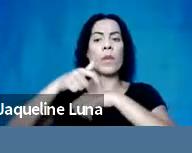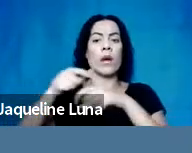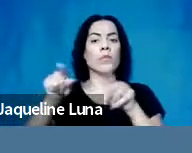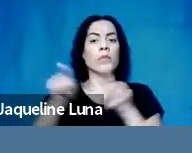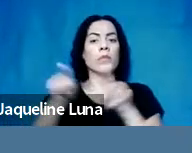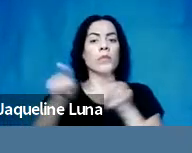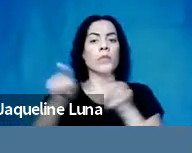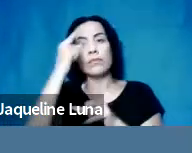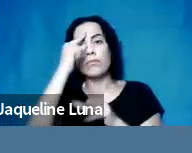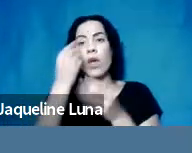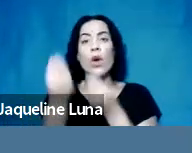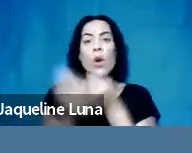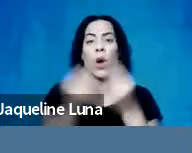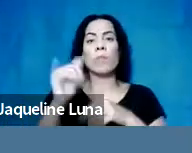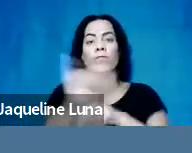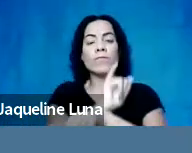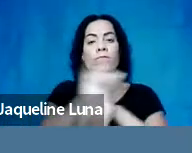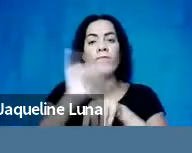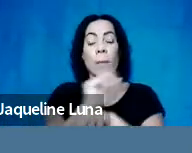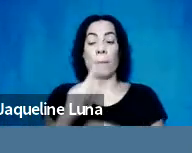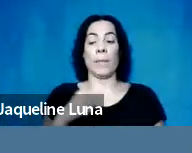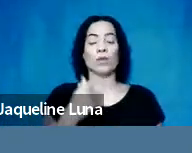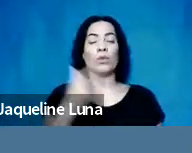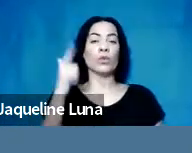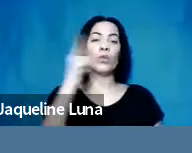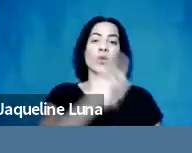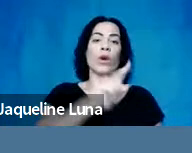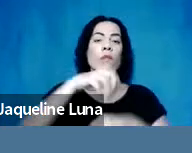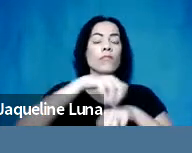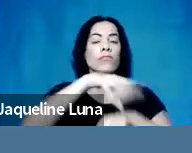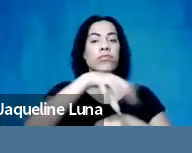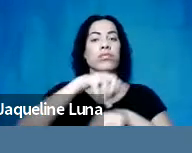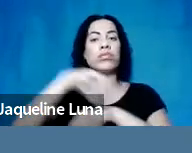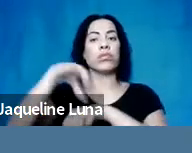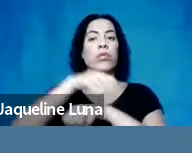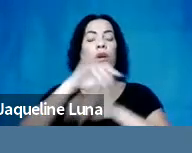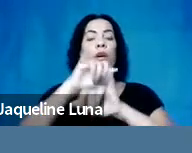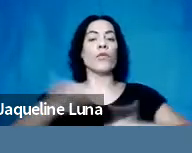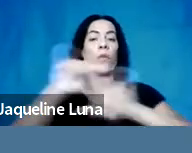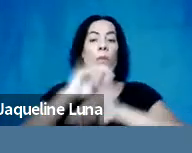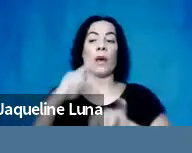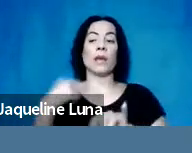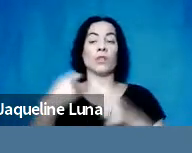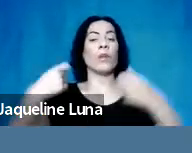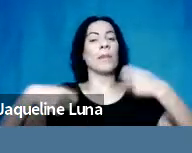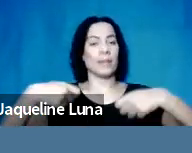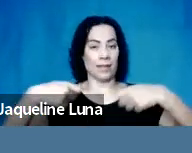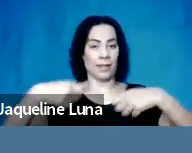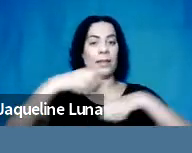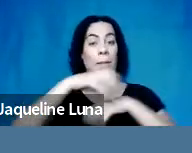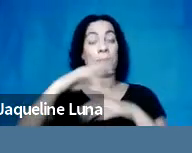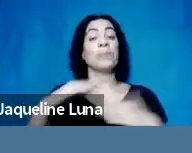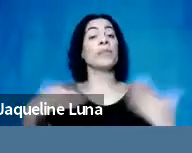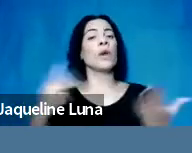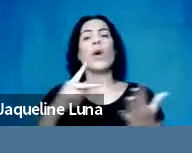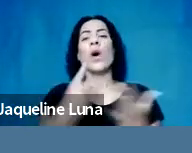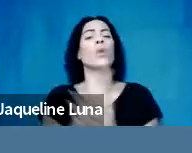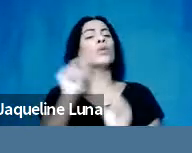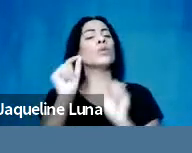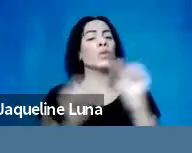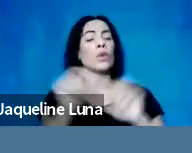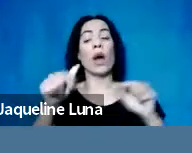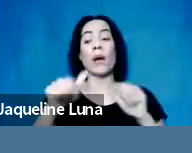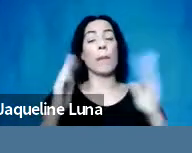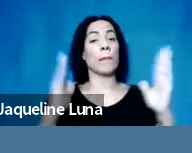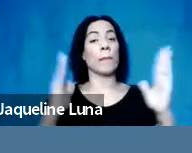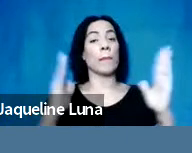traçar estratégias também para a gente conseguir passar as mensagens que a gente precisava para o público. Então, o que aconteceu com as redes sociais nesse